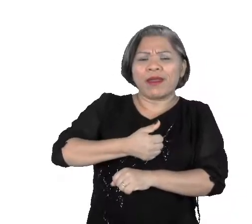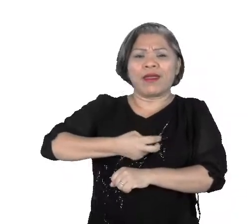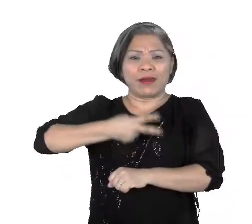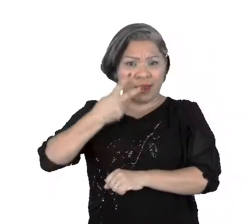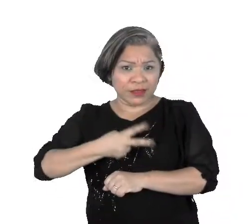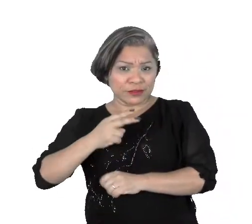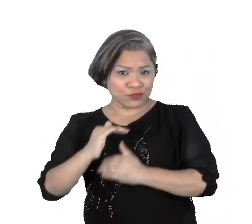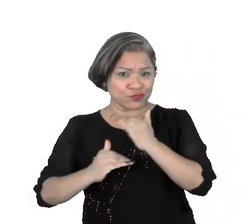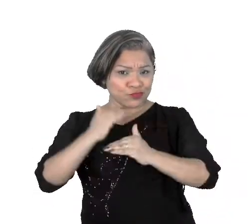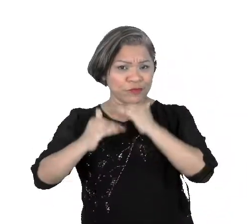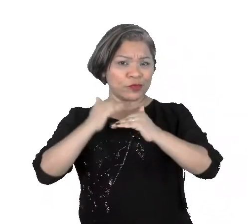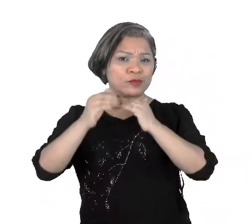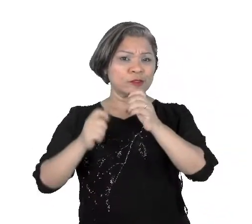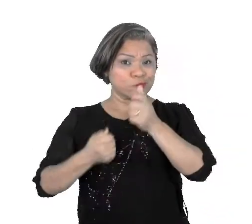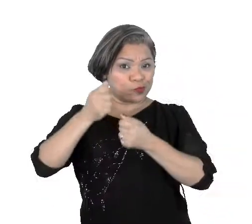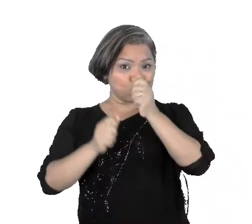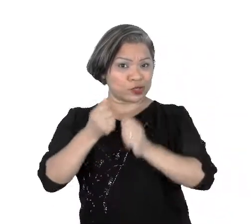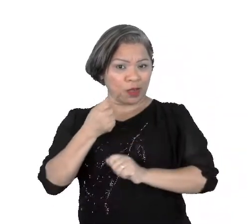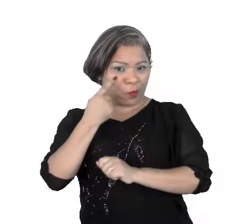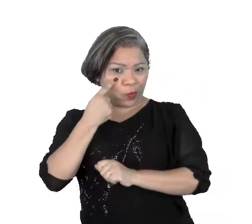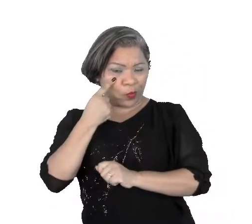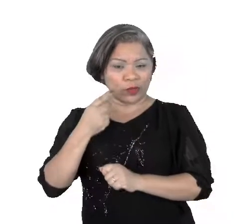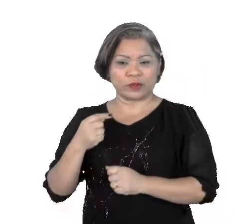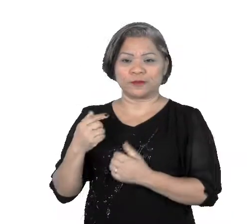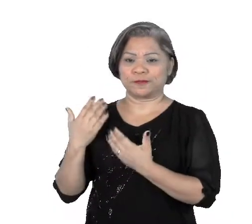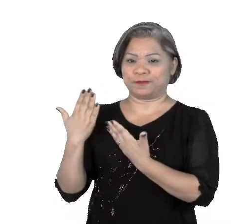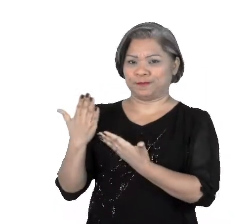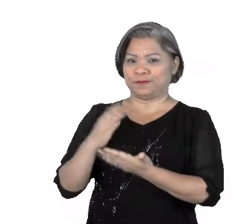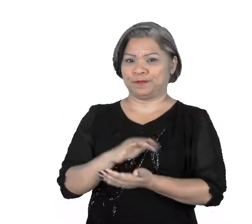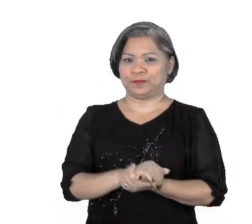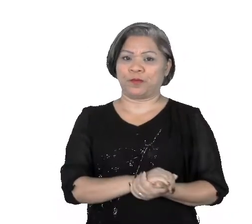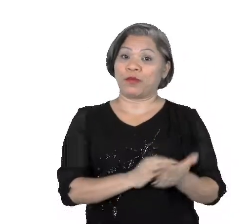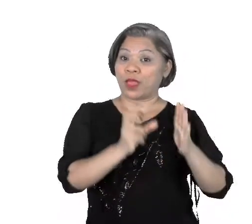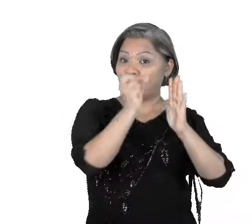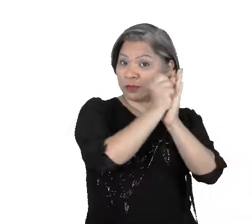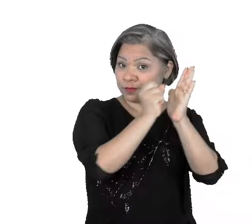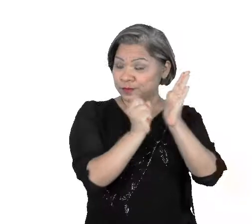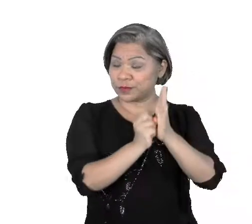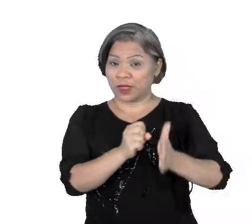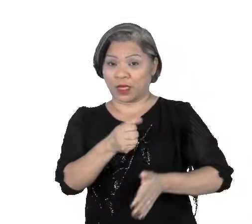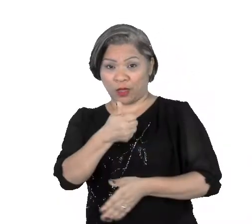certo? Olha só, século XVIII,